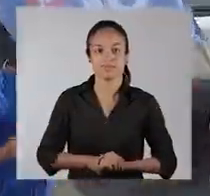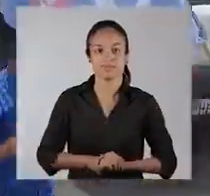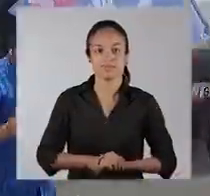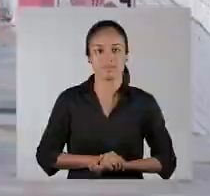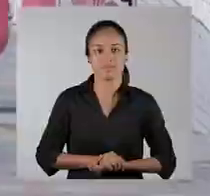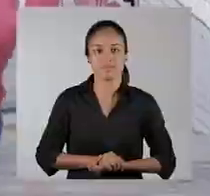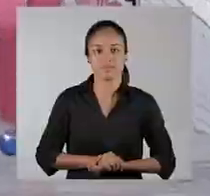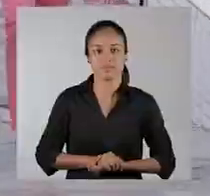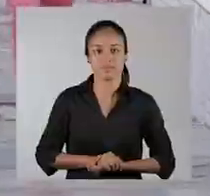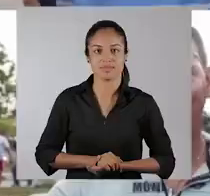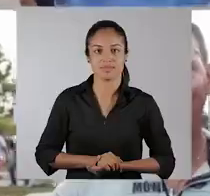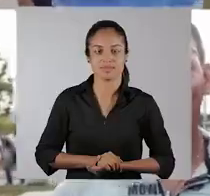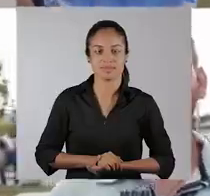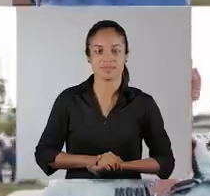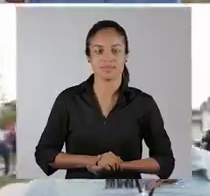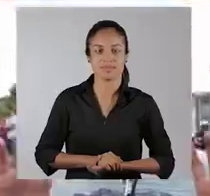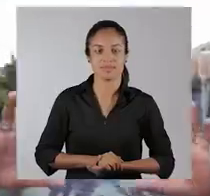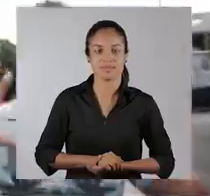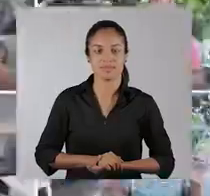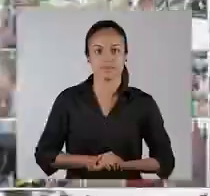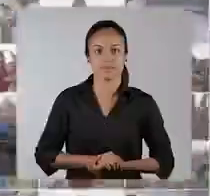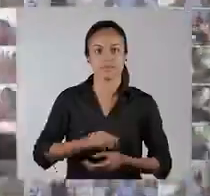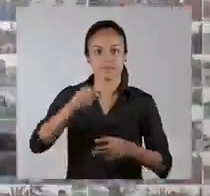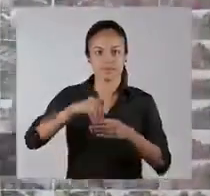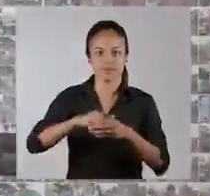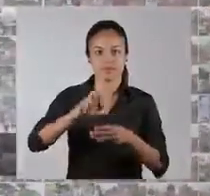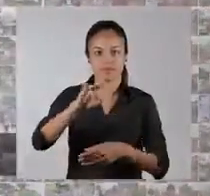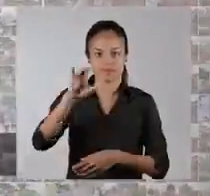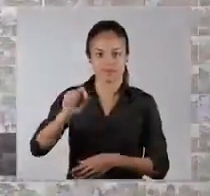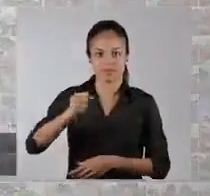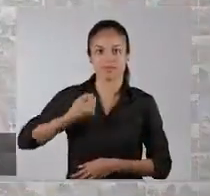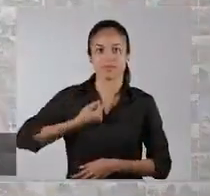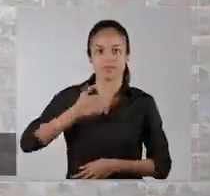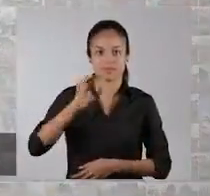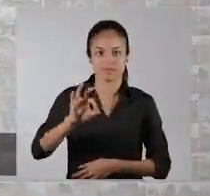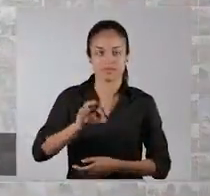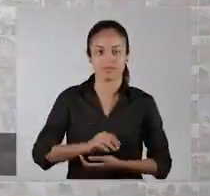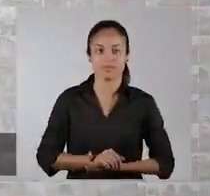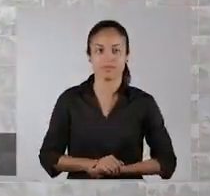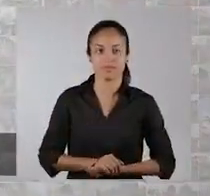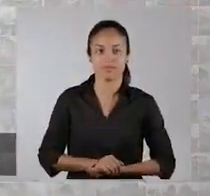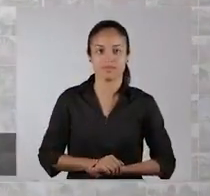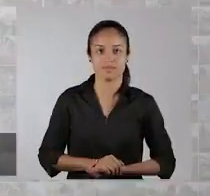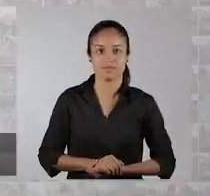vai resolver. Chama o 10 que ele vote Silas. Vote 10.